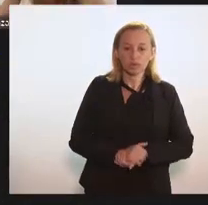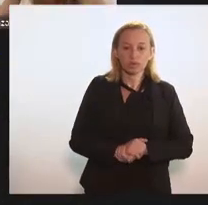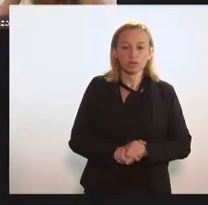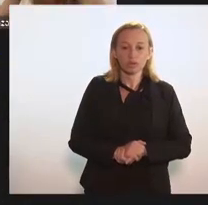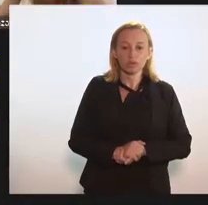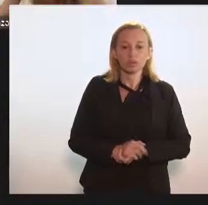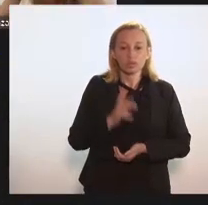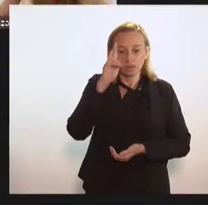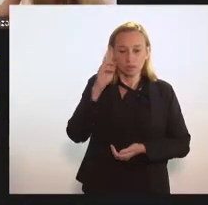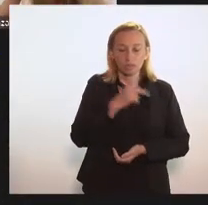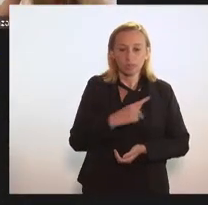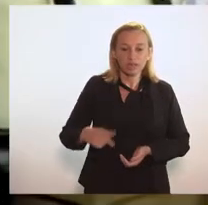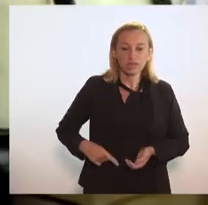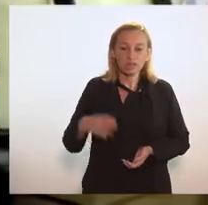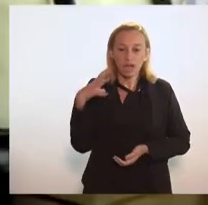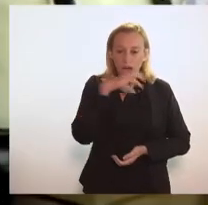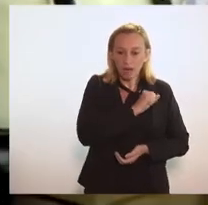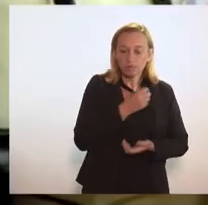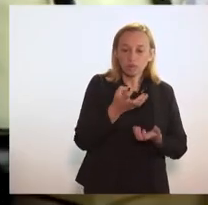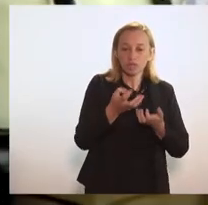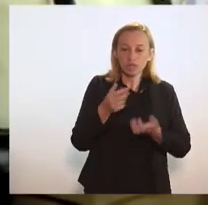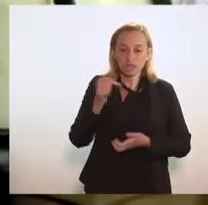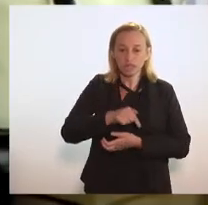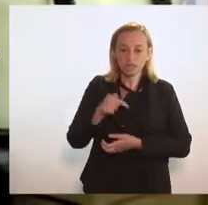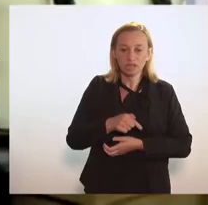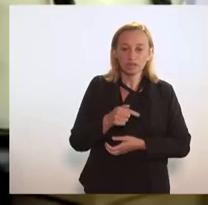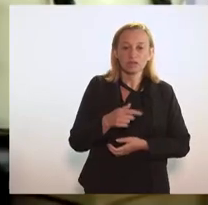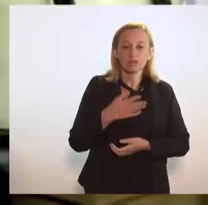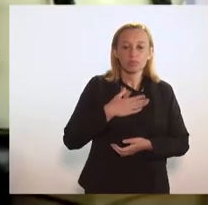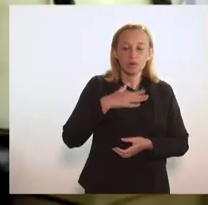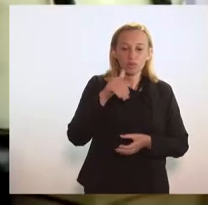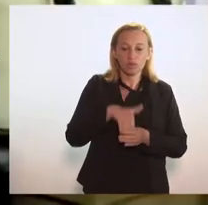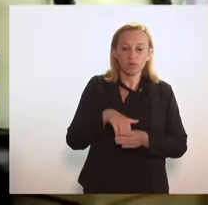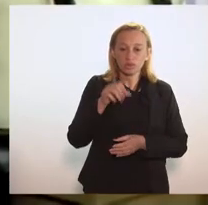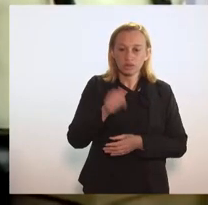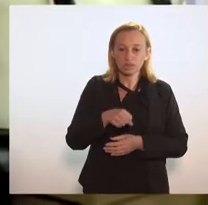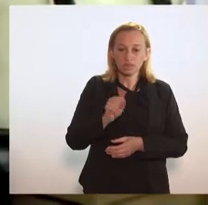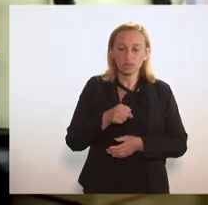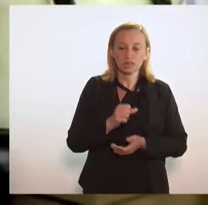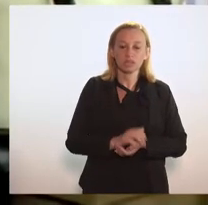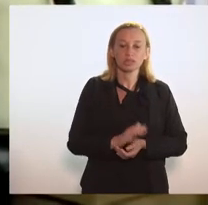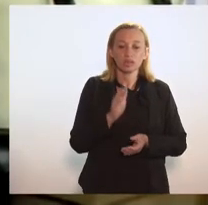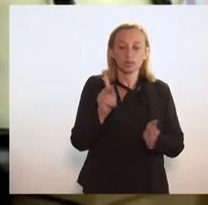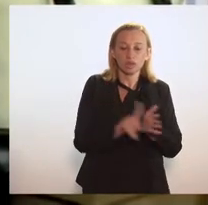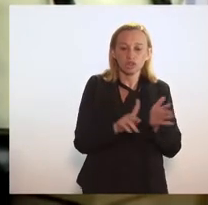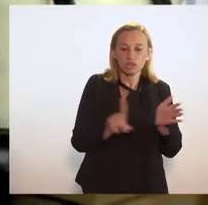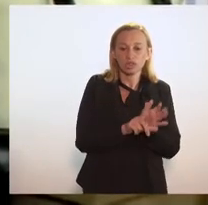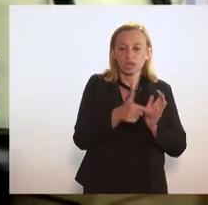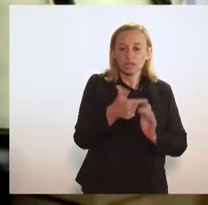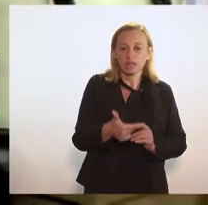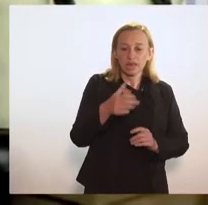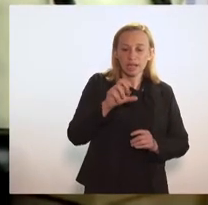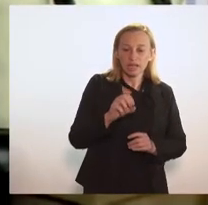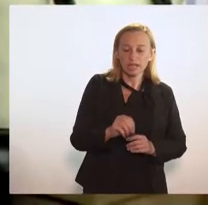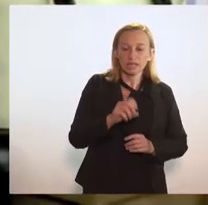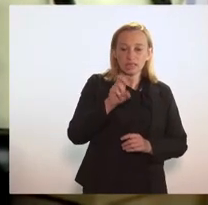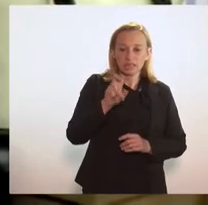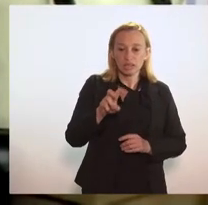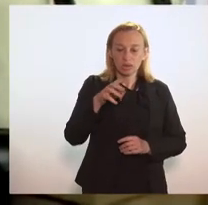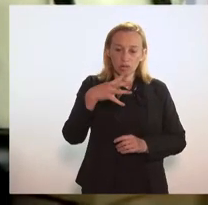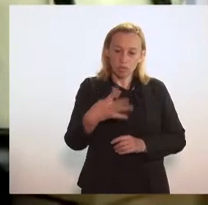é seu presente bem rápido queria que consignar o meu voto favorável ao projeto de lei